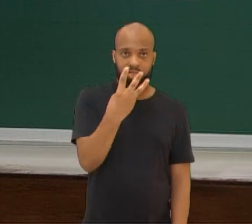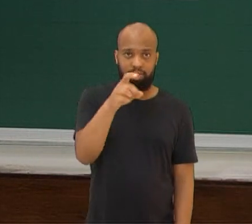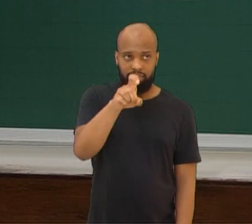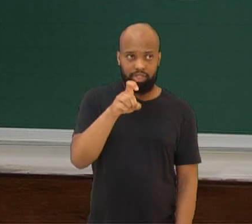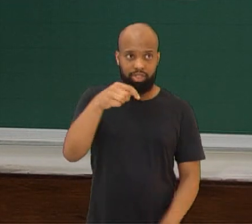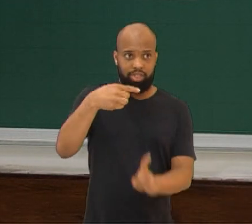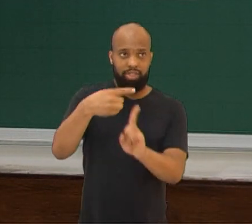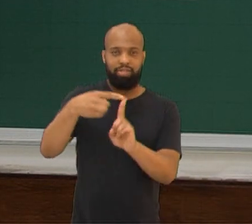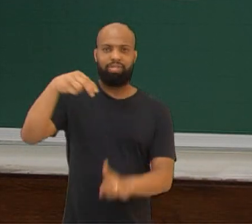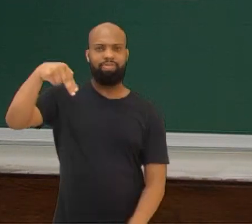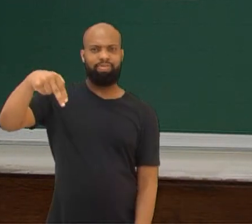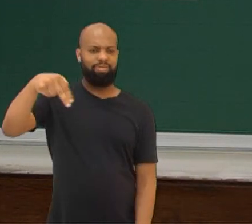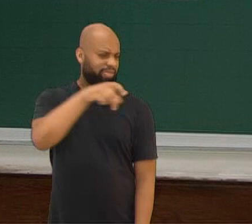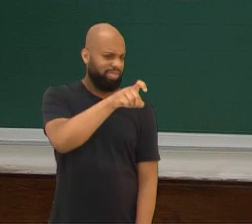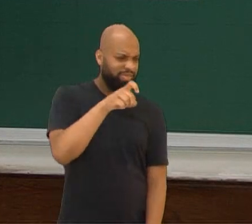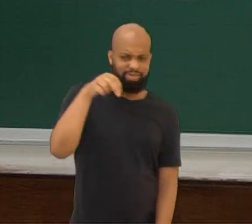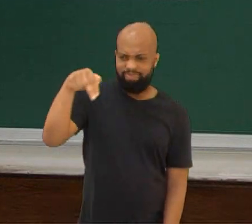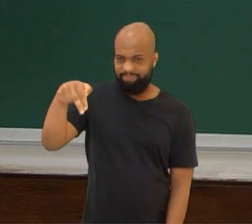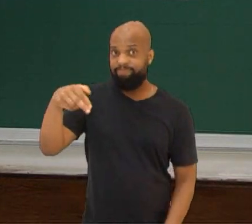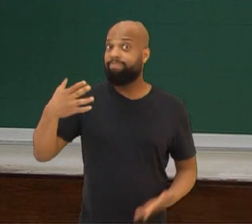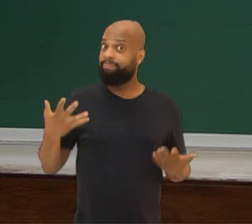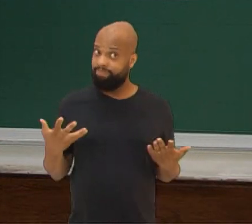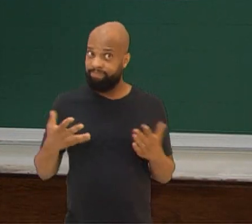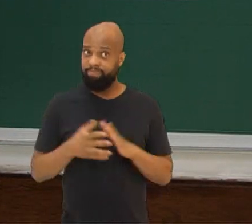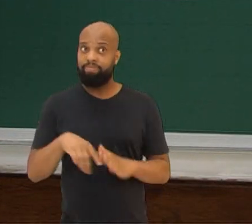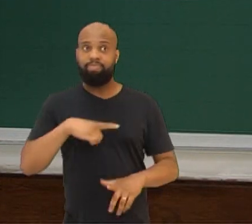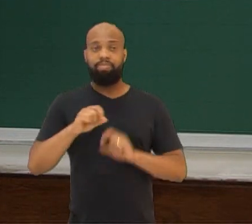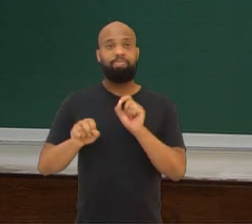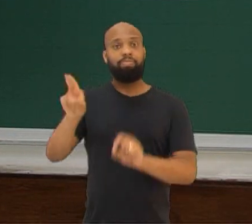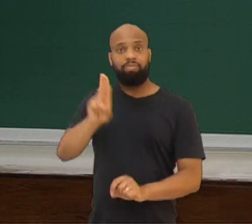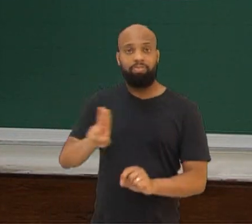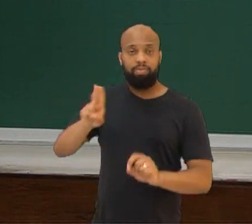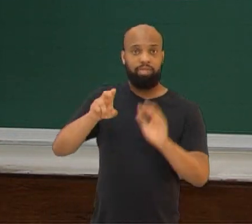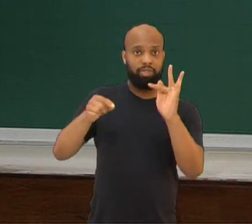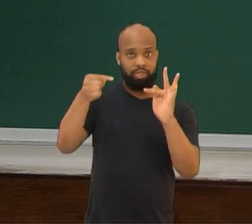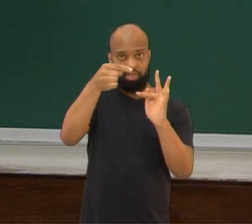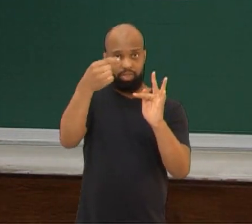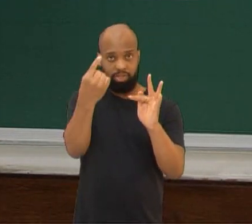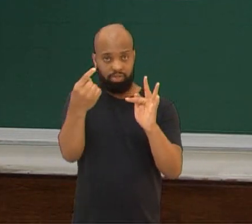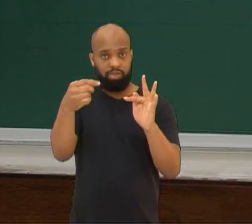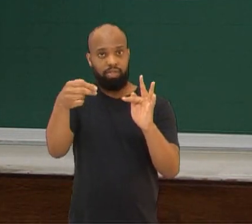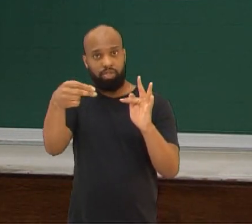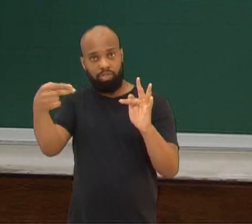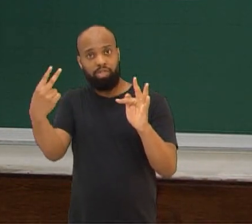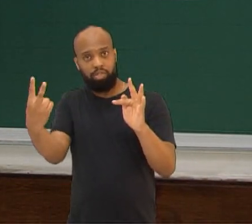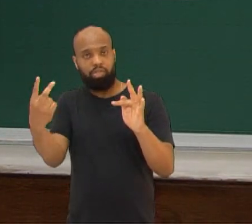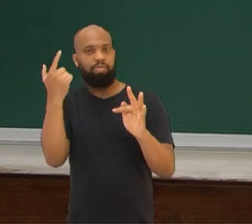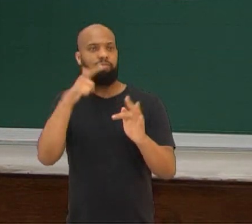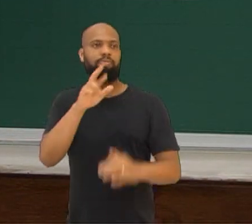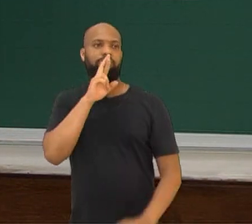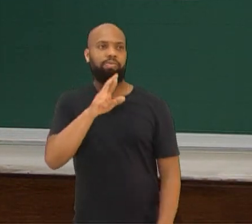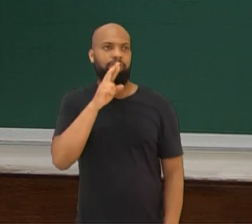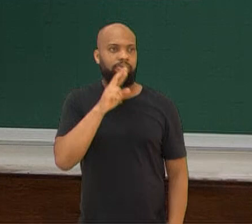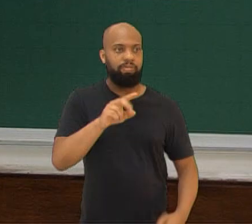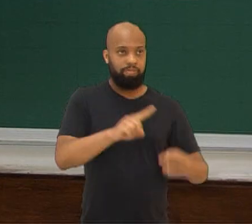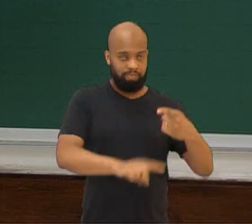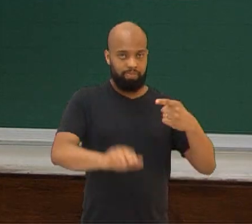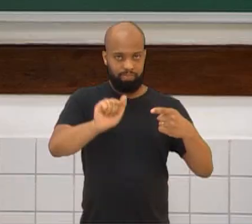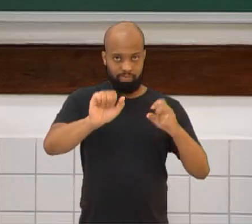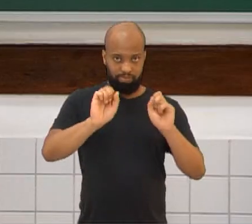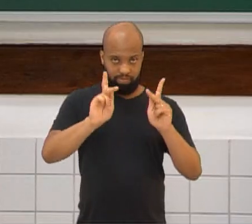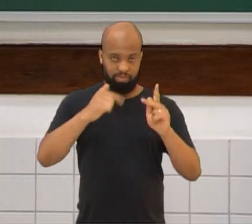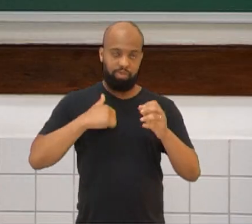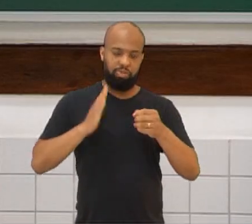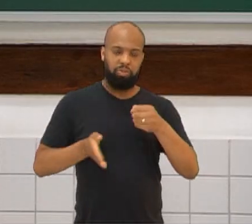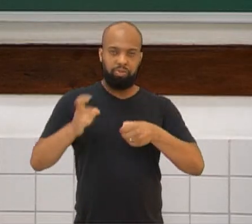3x mais n? Essa é a dica. Eu vou ter que usar isso aqui para conseguir resolver a minha letra A. A